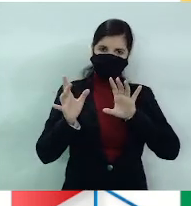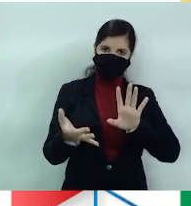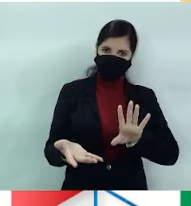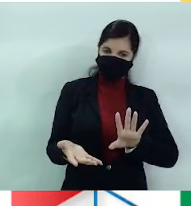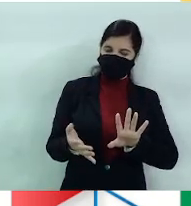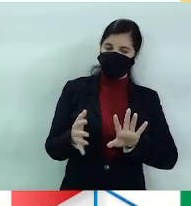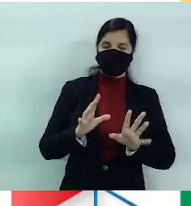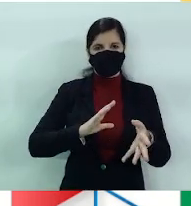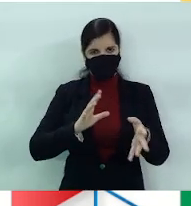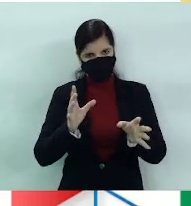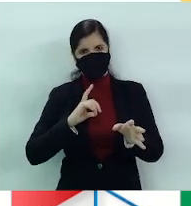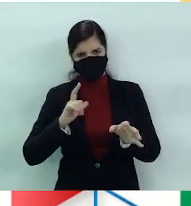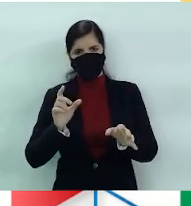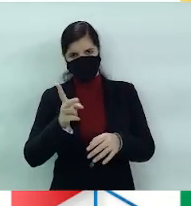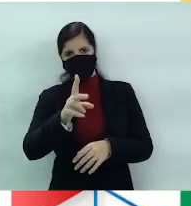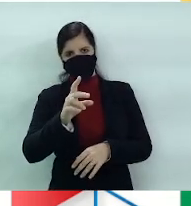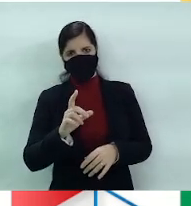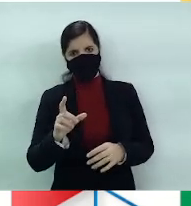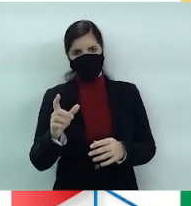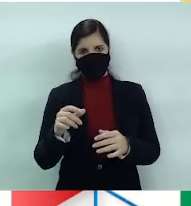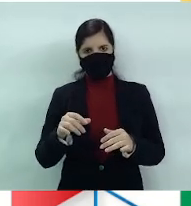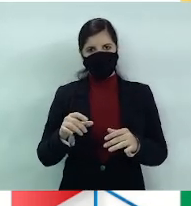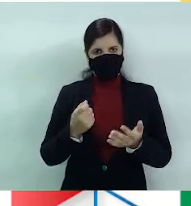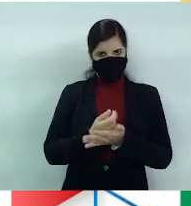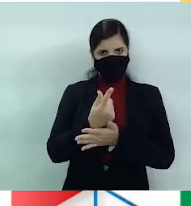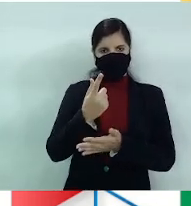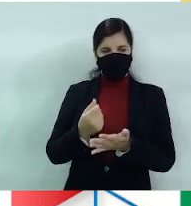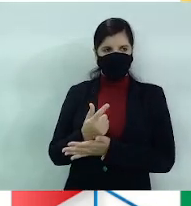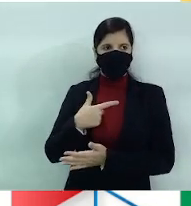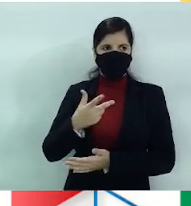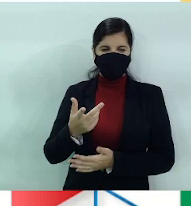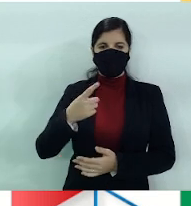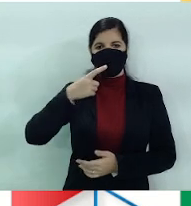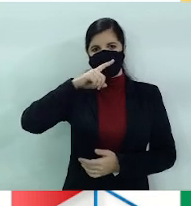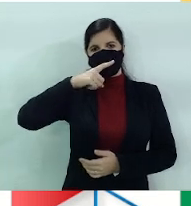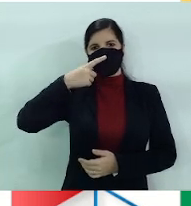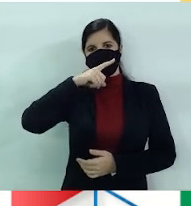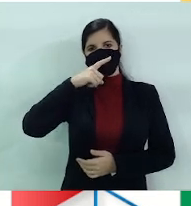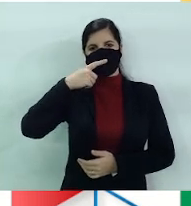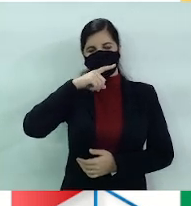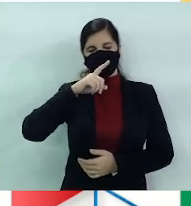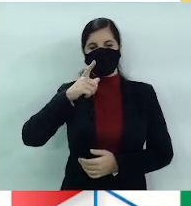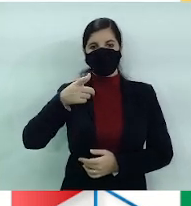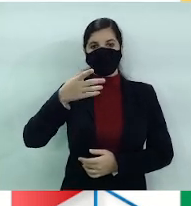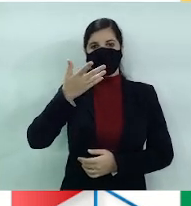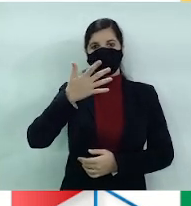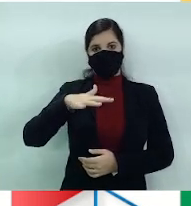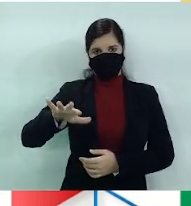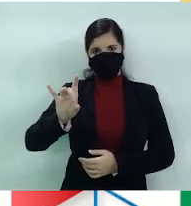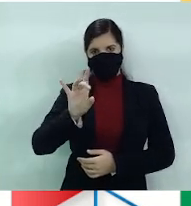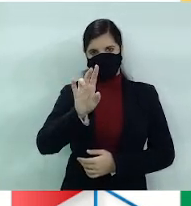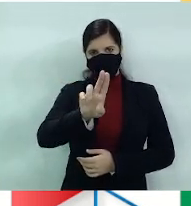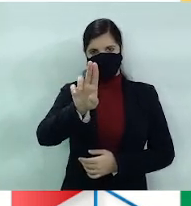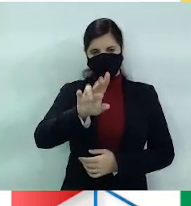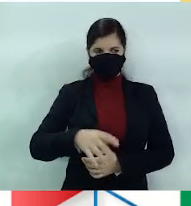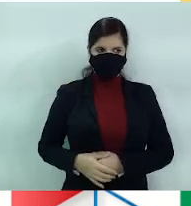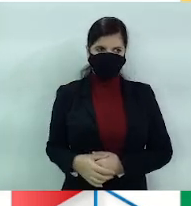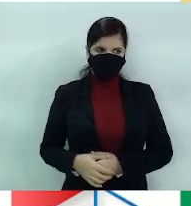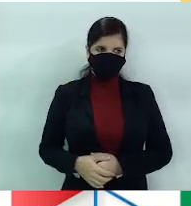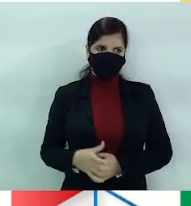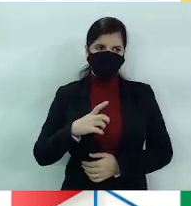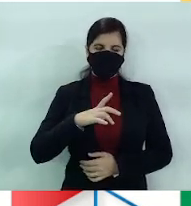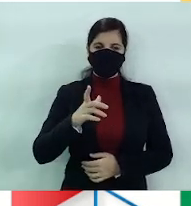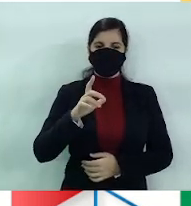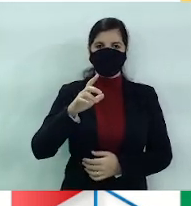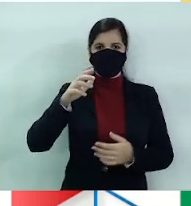ainda está aí no mercado, mas ela é uma marca muito conhecida por produzir cremes dentais para o público infantil. E aí temos aí a